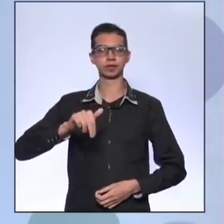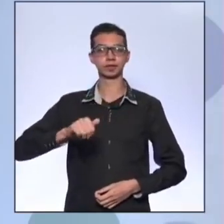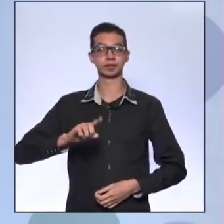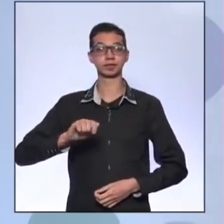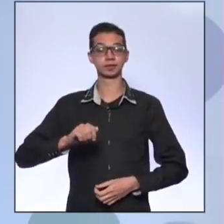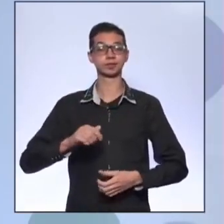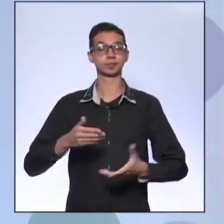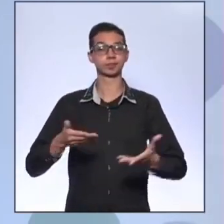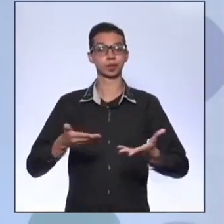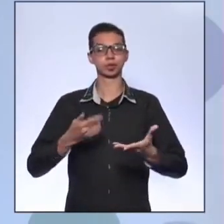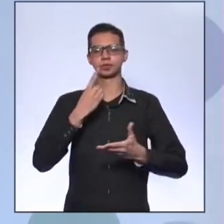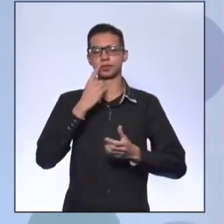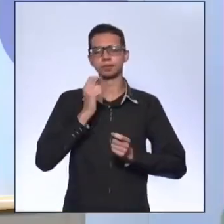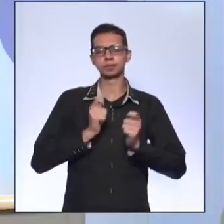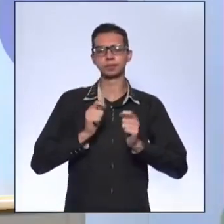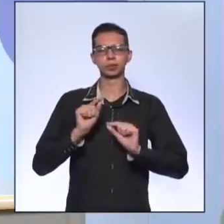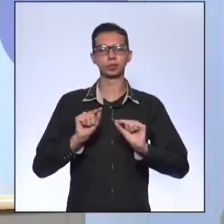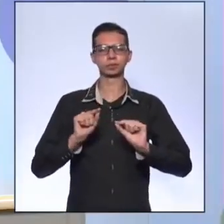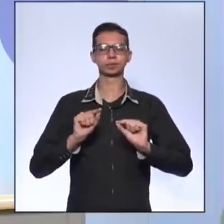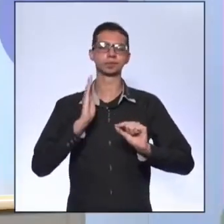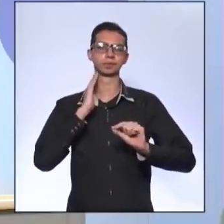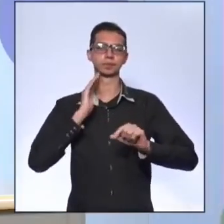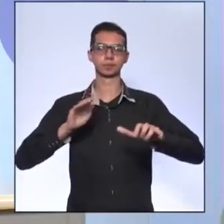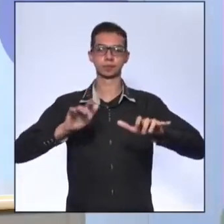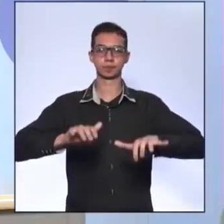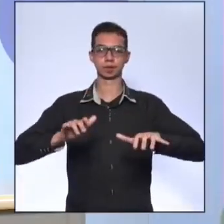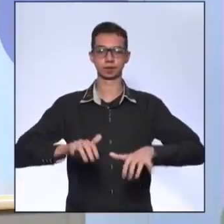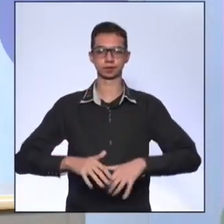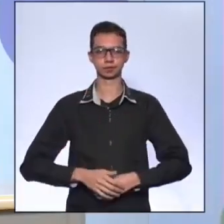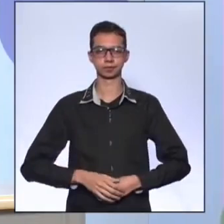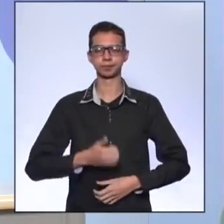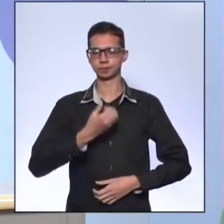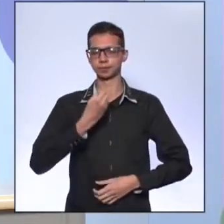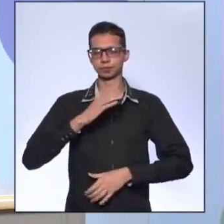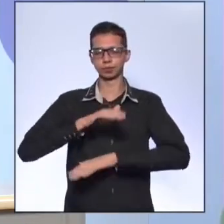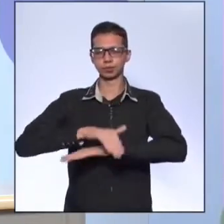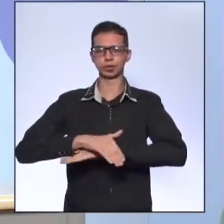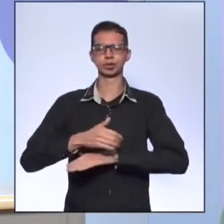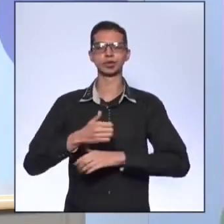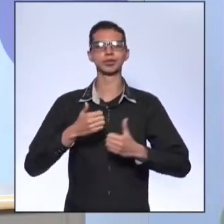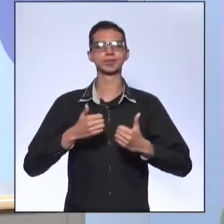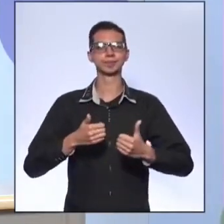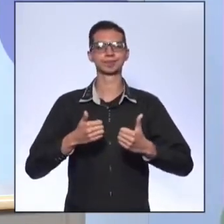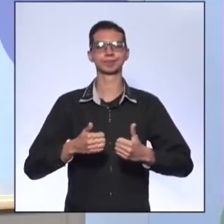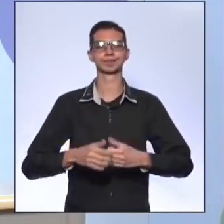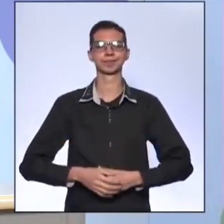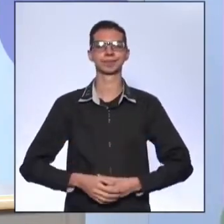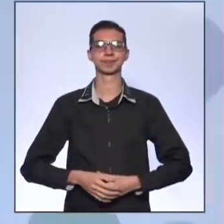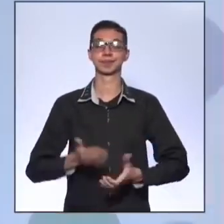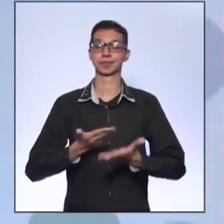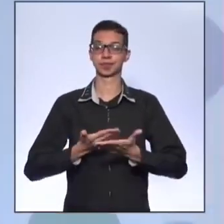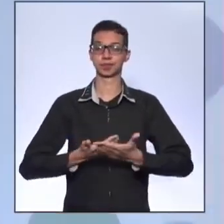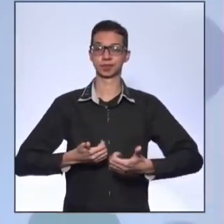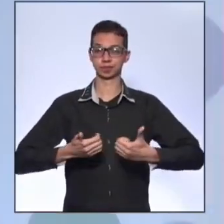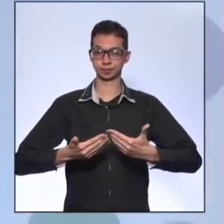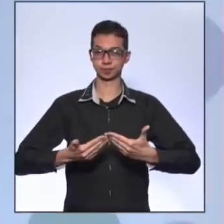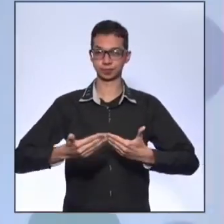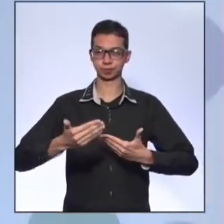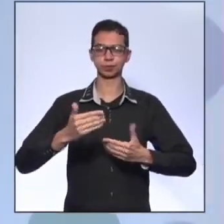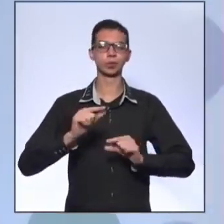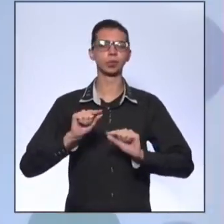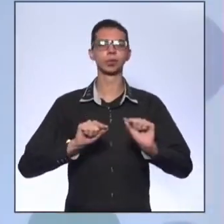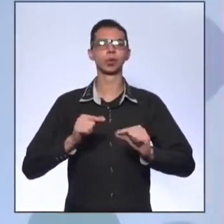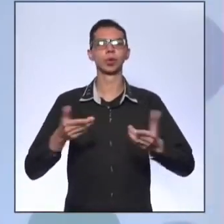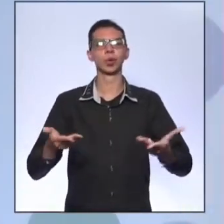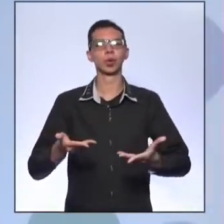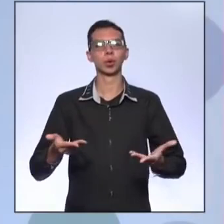noite, professora. Boa noite, tudo bem? Turma, boa aula para todos nós. Vamos lá. A habilidade que nós iremos trabalhar na aula